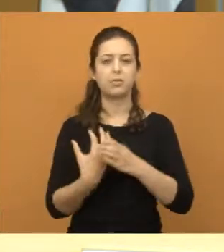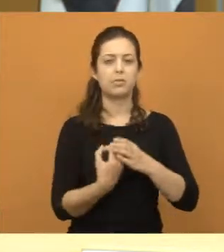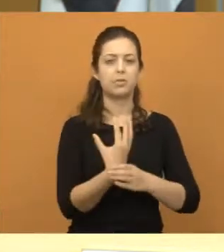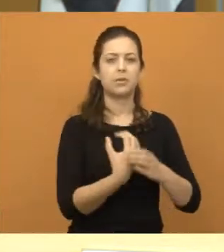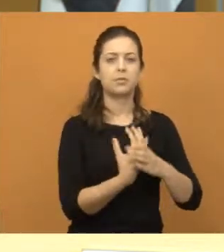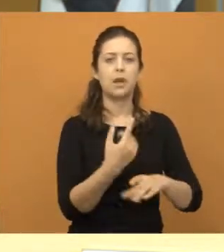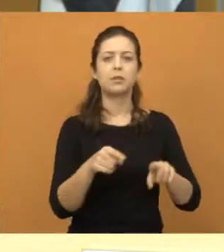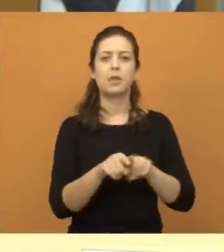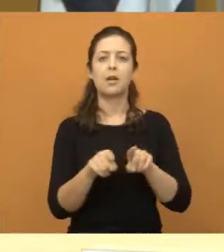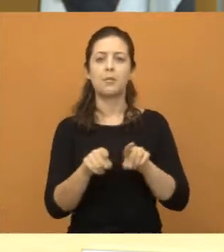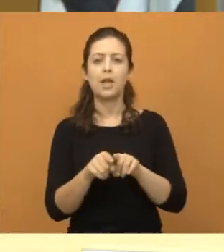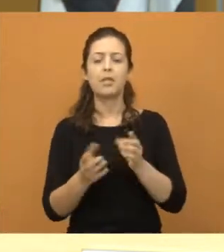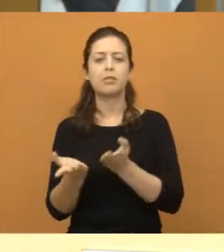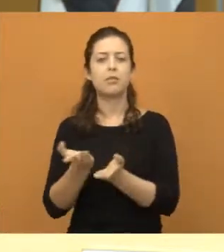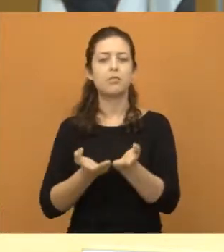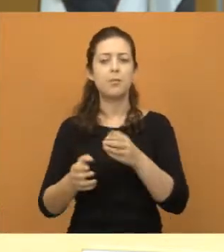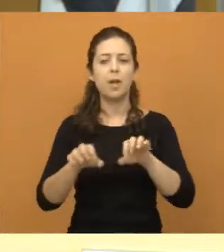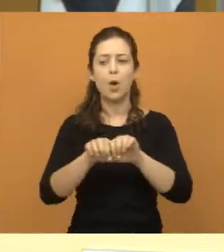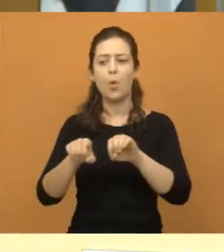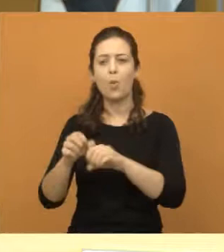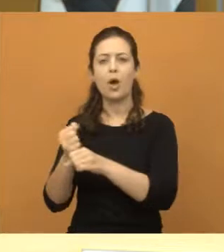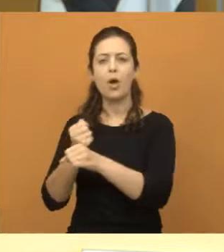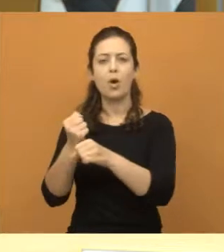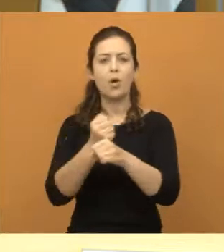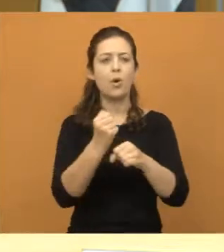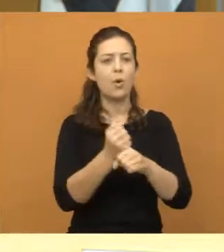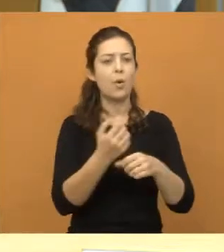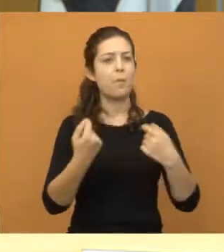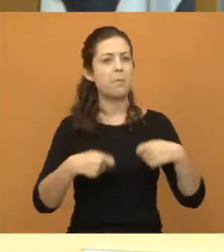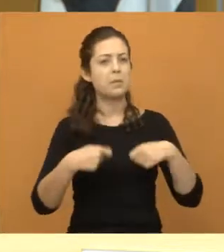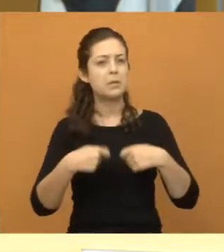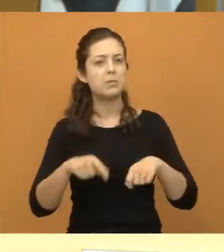estações elevatórias e de tratamento, fazendo com que se